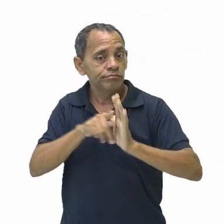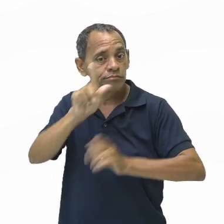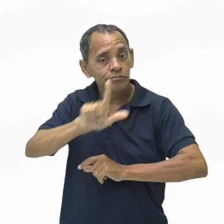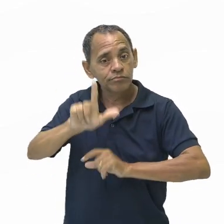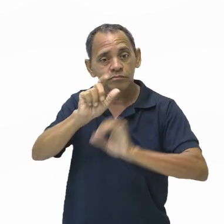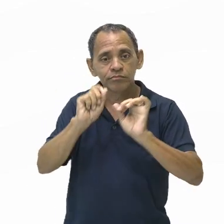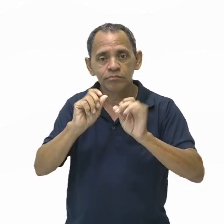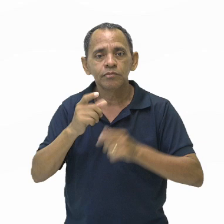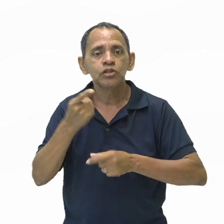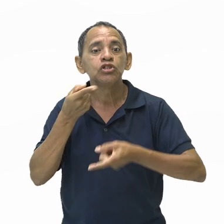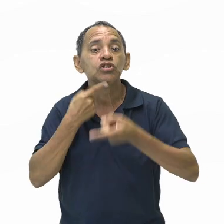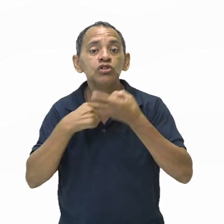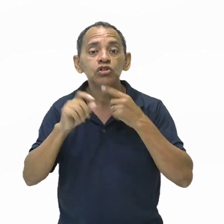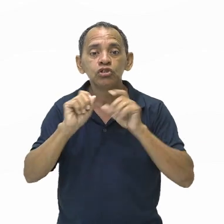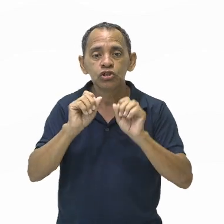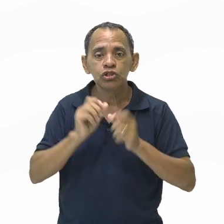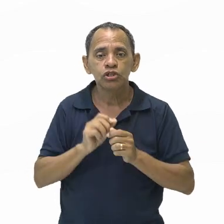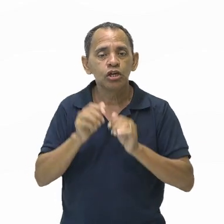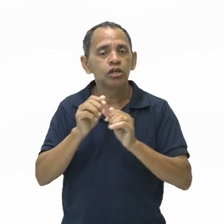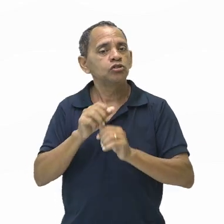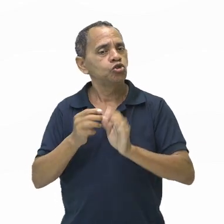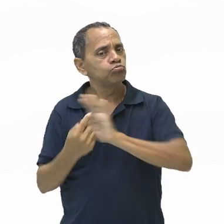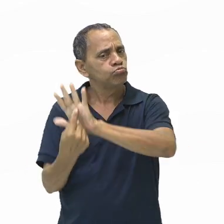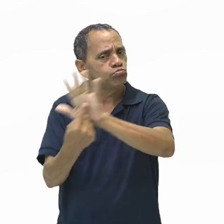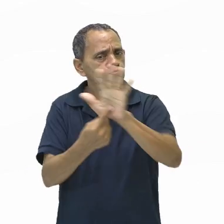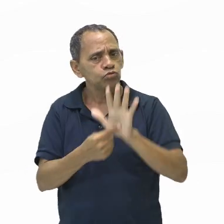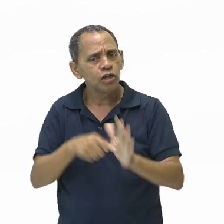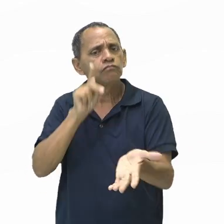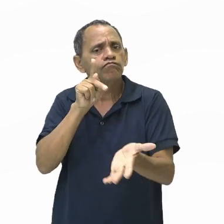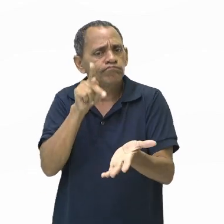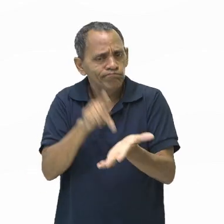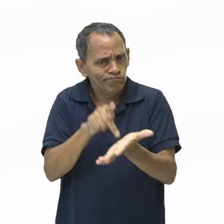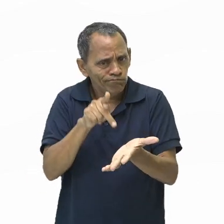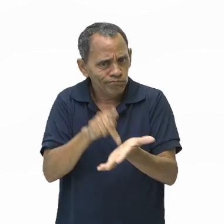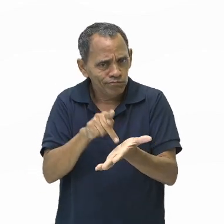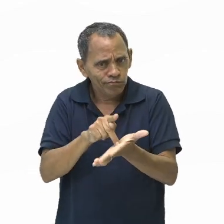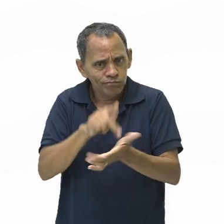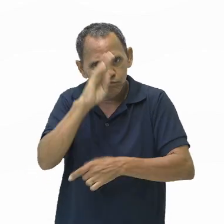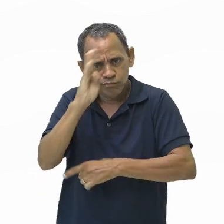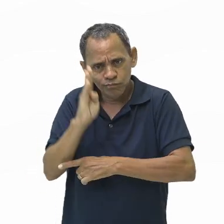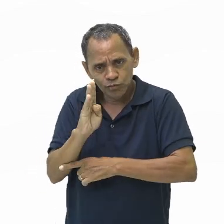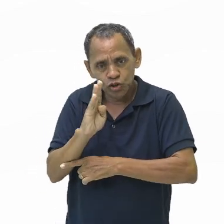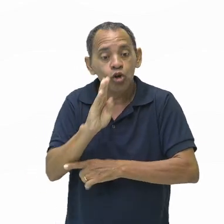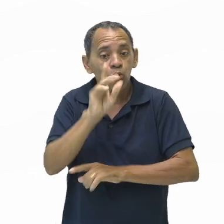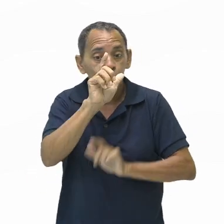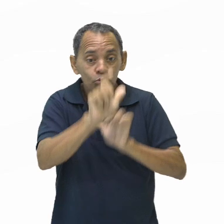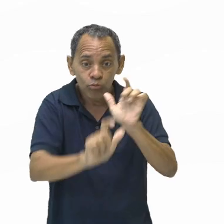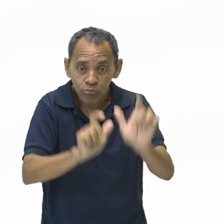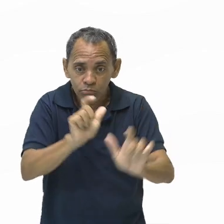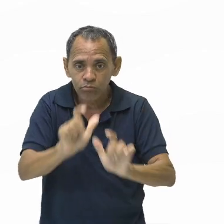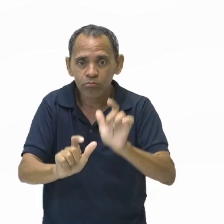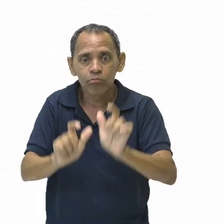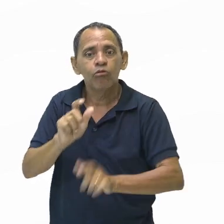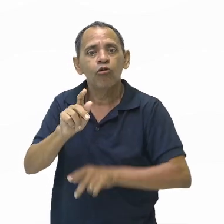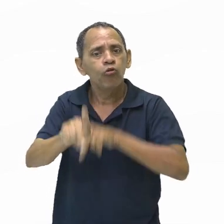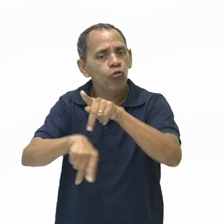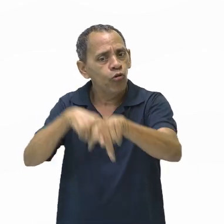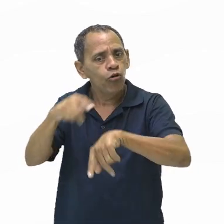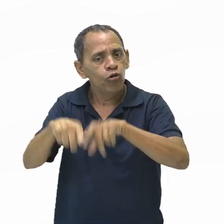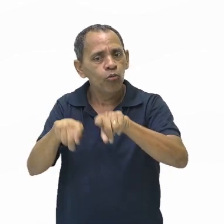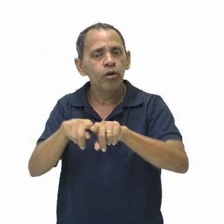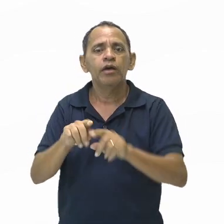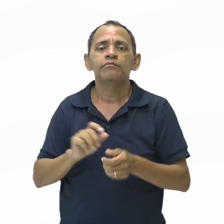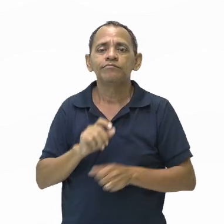O desejo de revelar o verdadeiro Brasil para os brasileiros. Então, esse era o